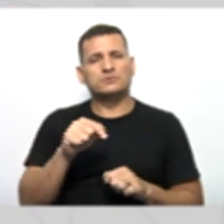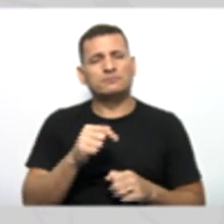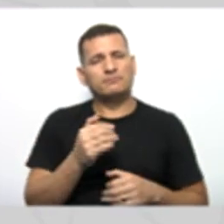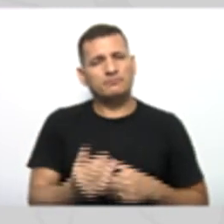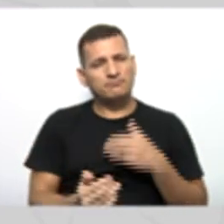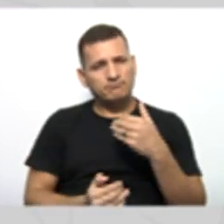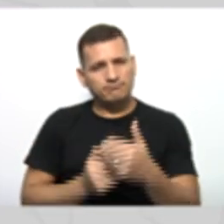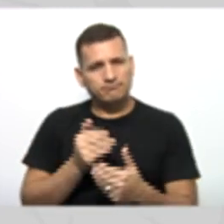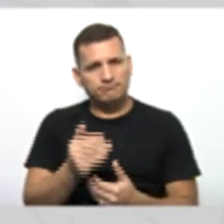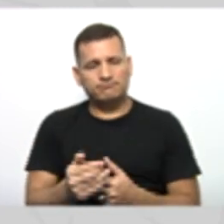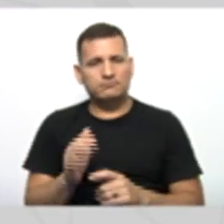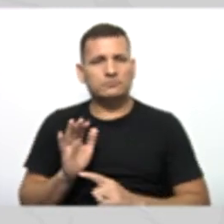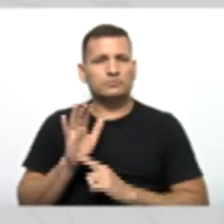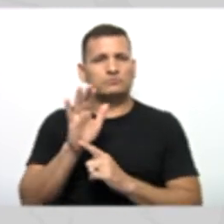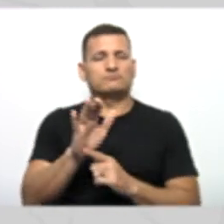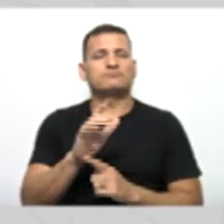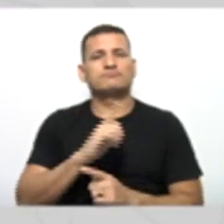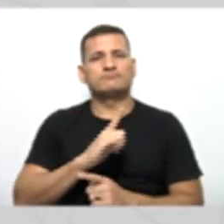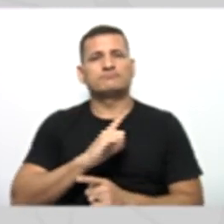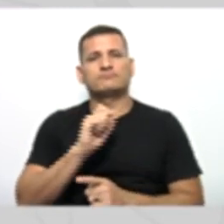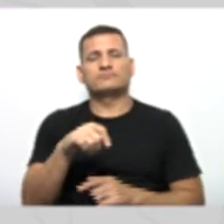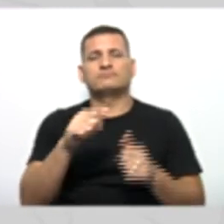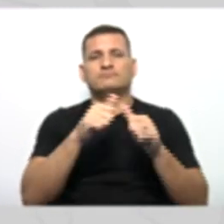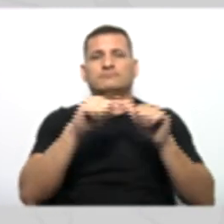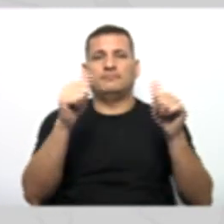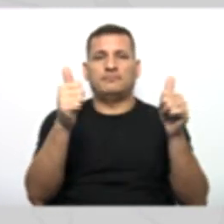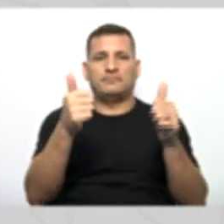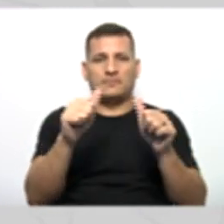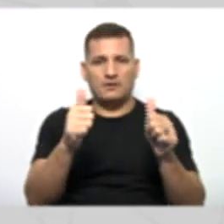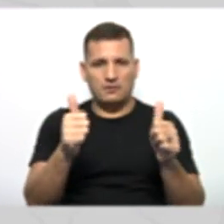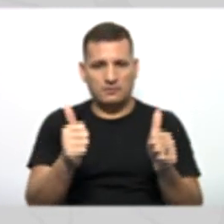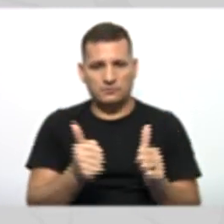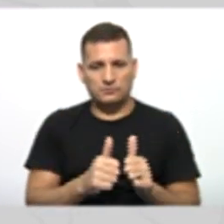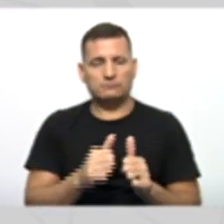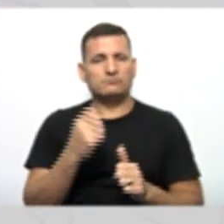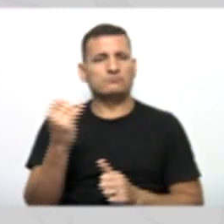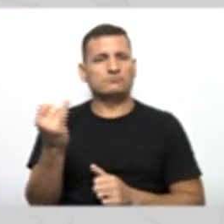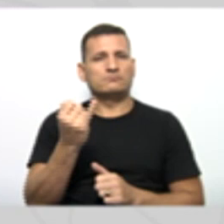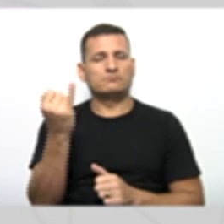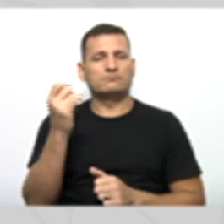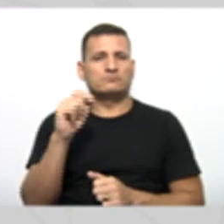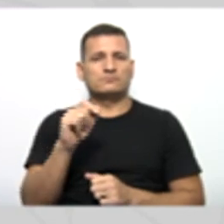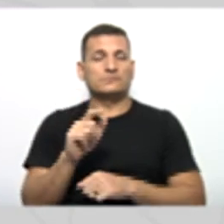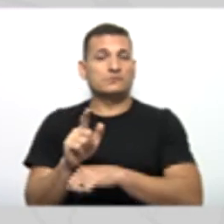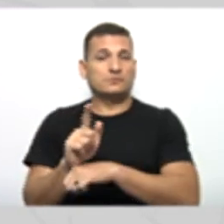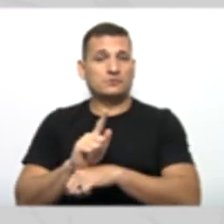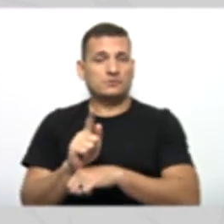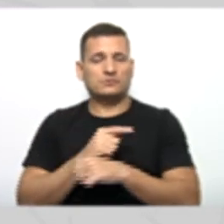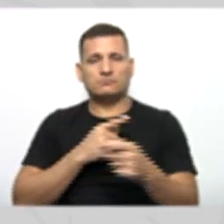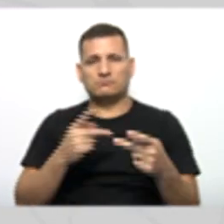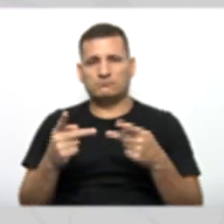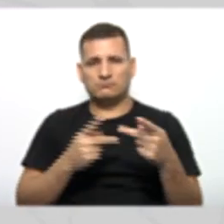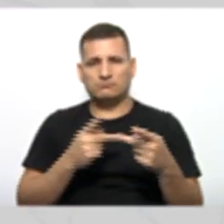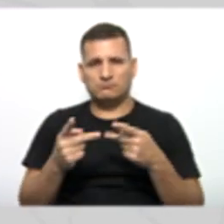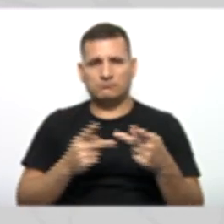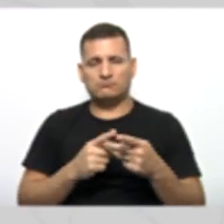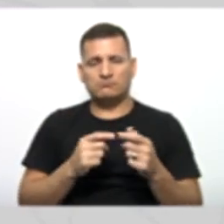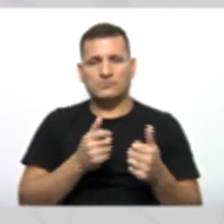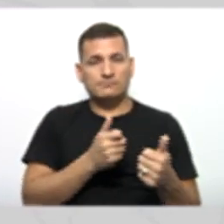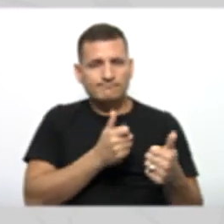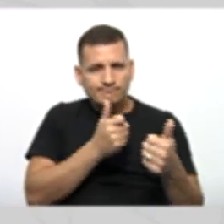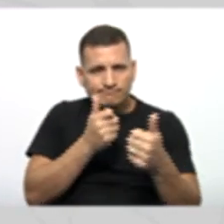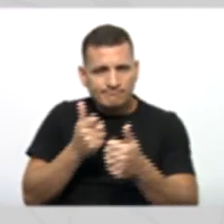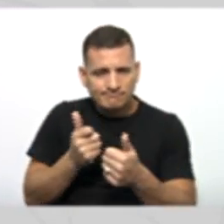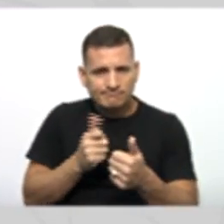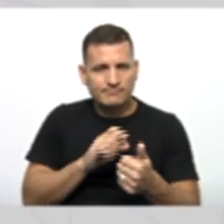ilustrado através de figuras, né? É importante para que o gerente de projetos possa acompanhar